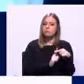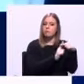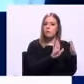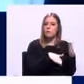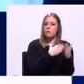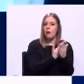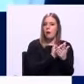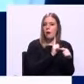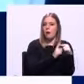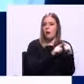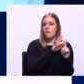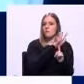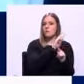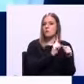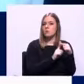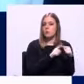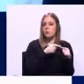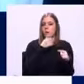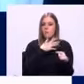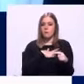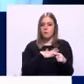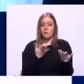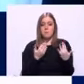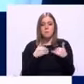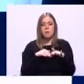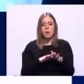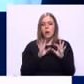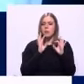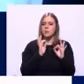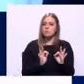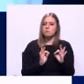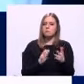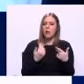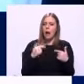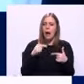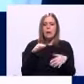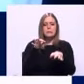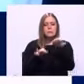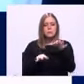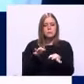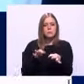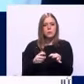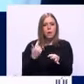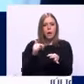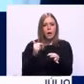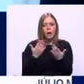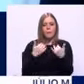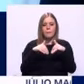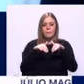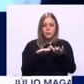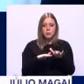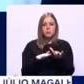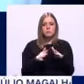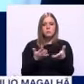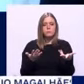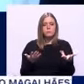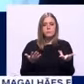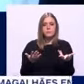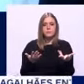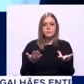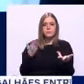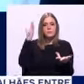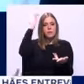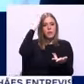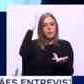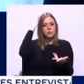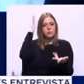diretor jurídico, e mesmo assim haver um tribunal que consegue considerar